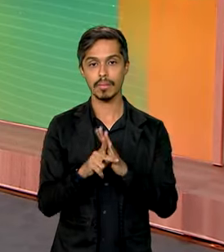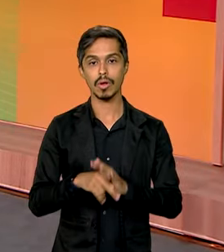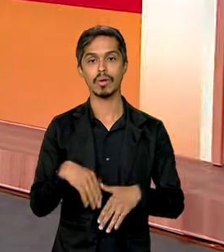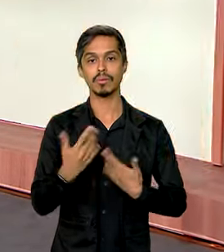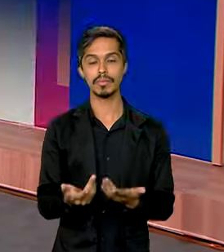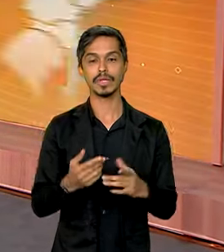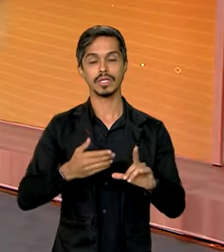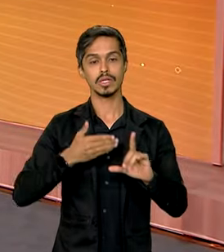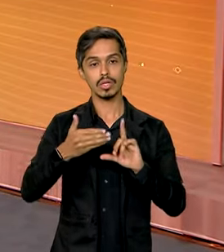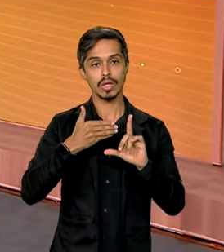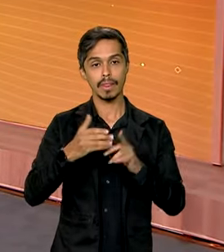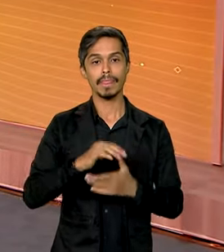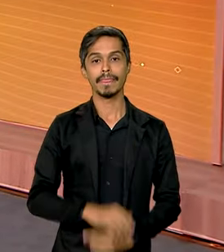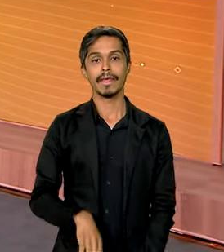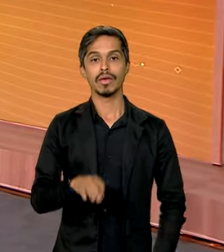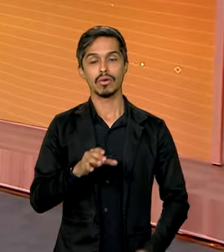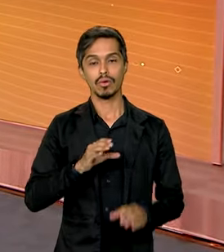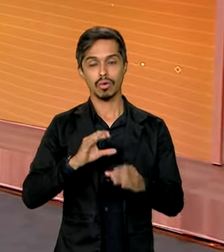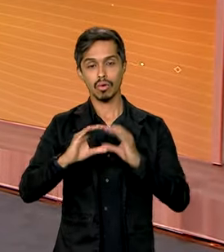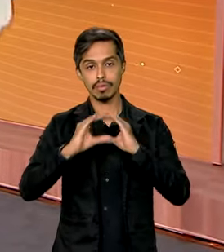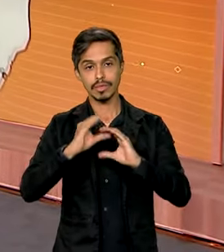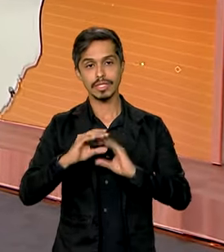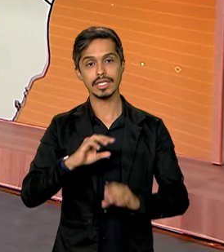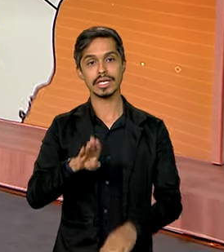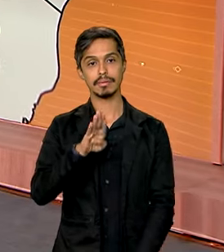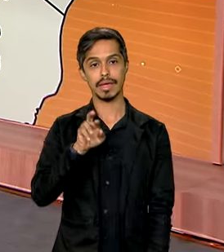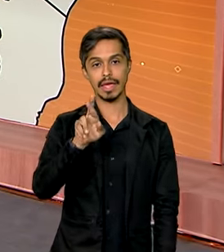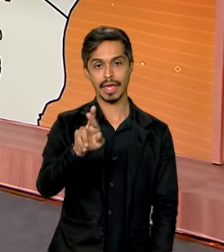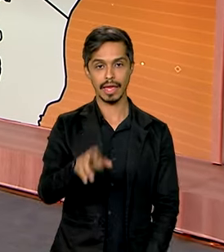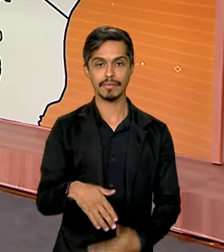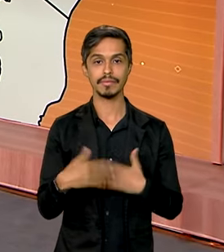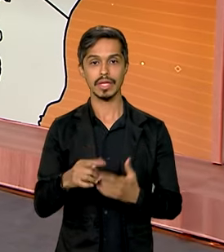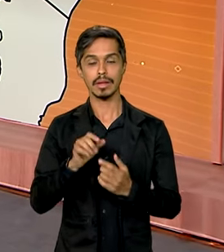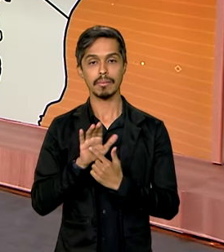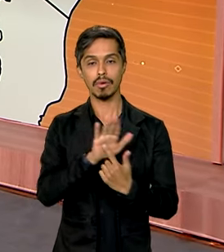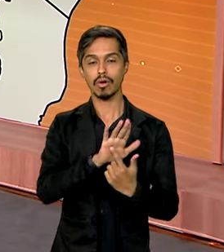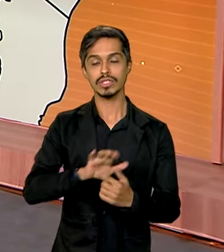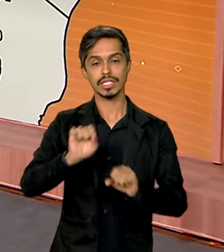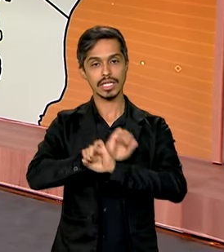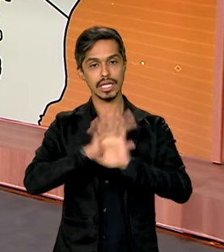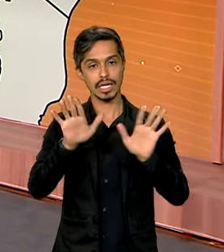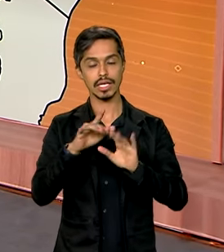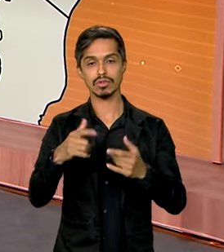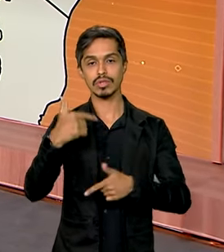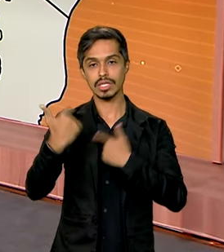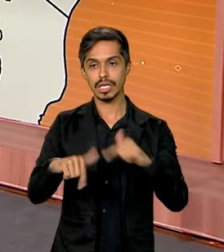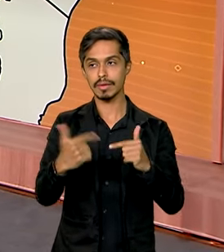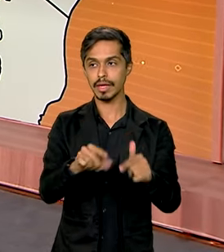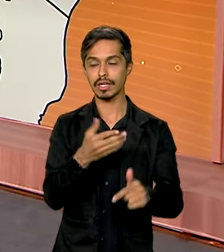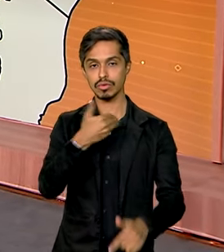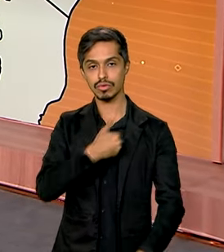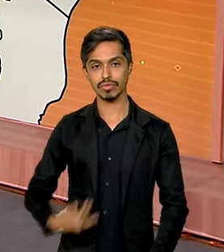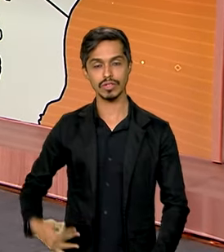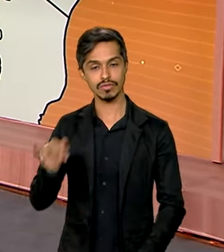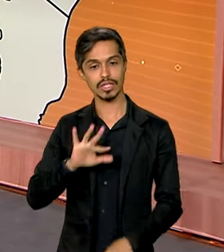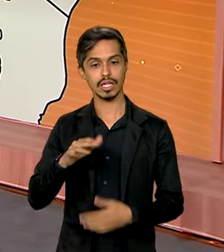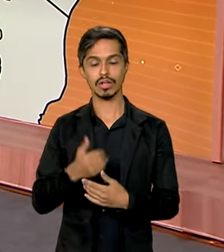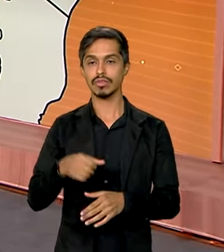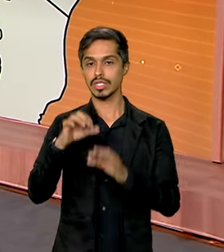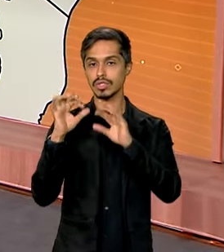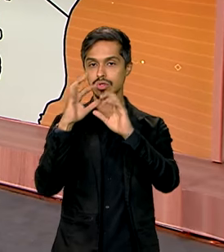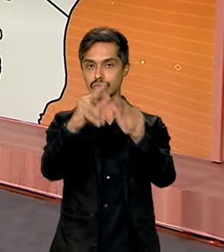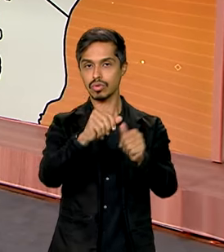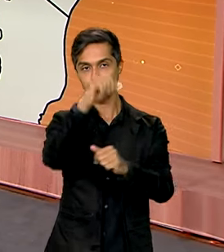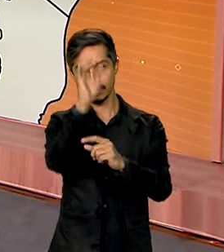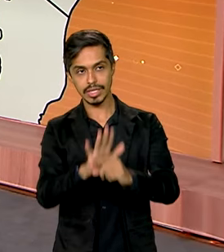plataforma Comunica BR, que mostra com transparência o trabalho do governo federal em todas as regiões do país. Vamos dar uma olhada